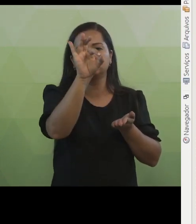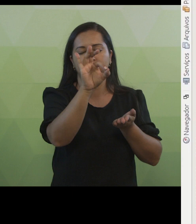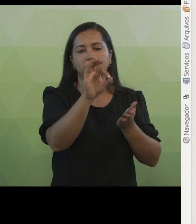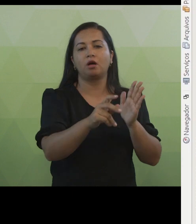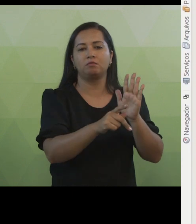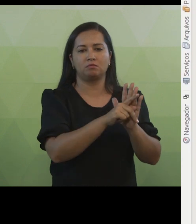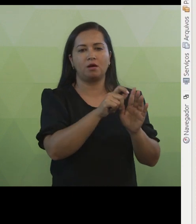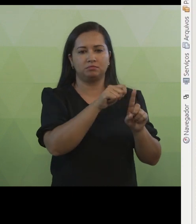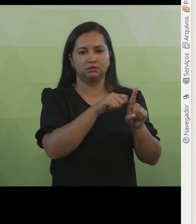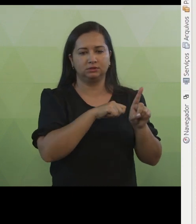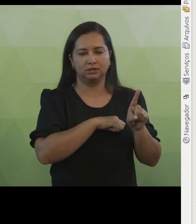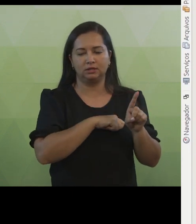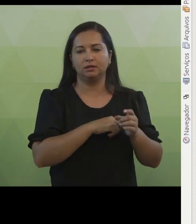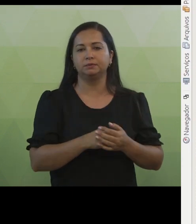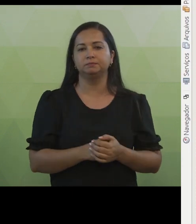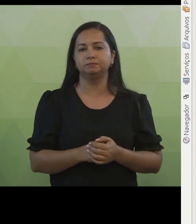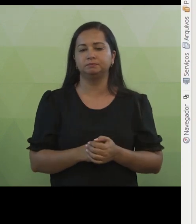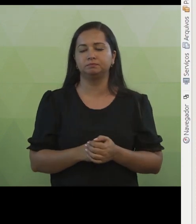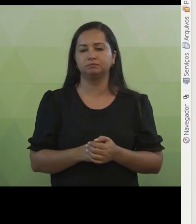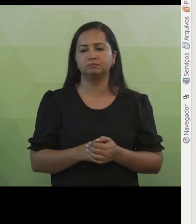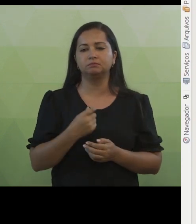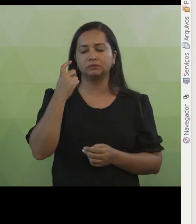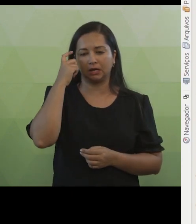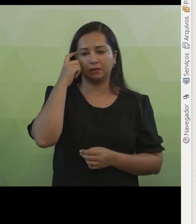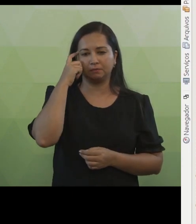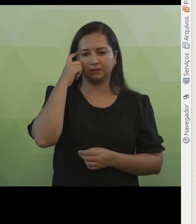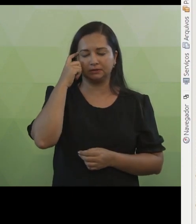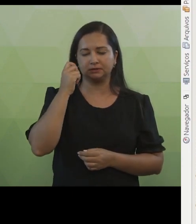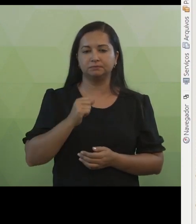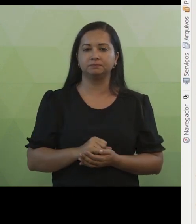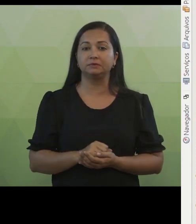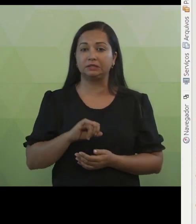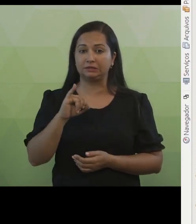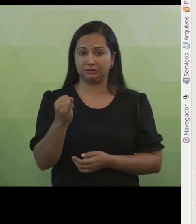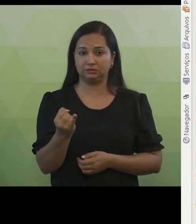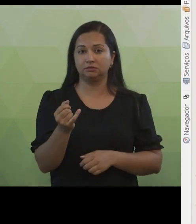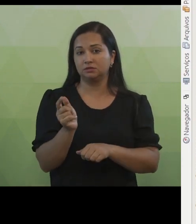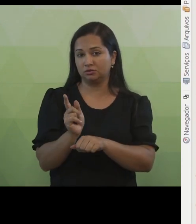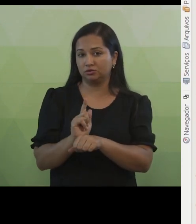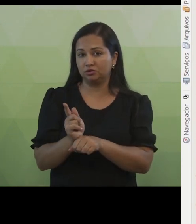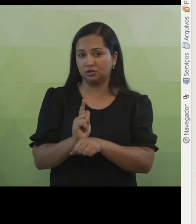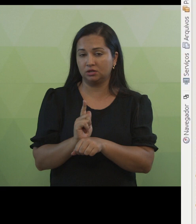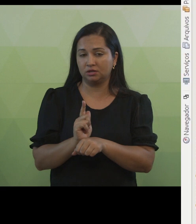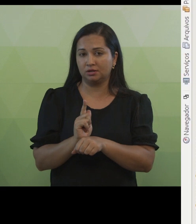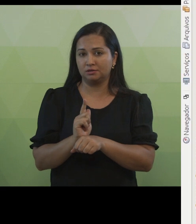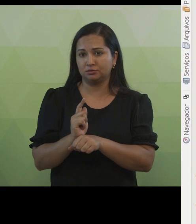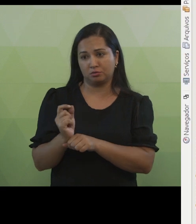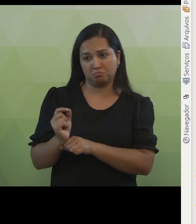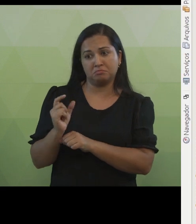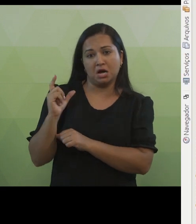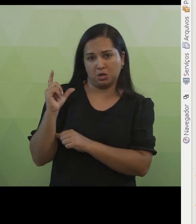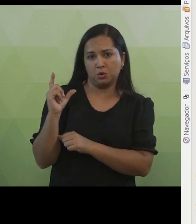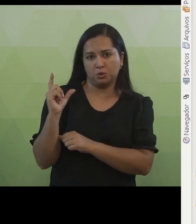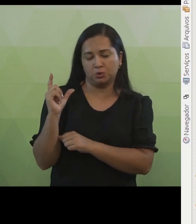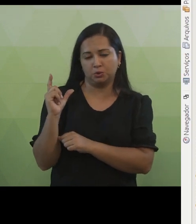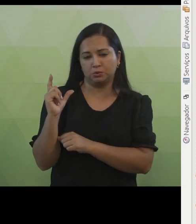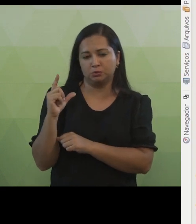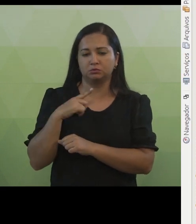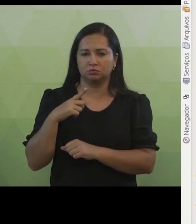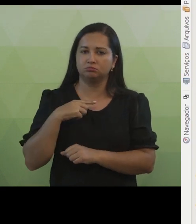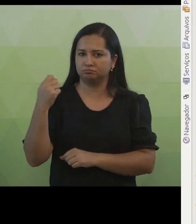Mas se considerarmos, por exemplo, que gerente tenha uma bonificação um pouco maior,